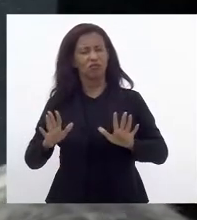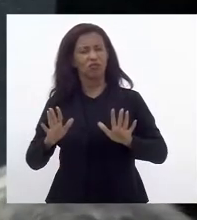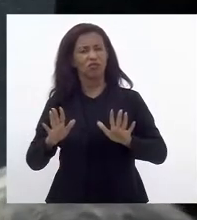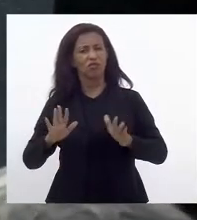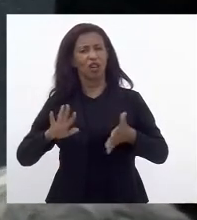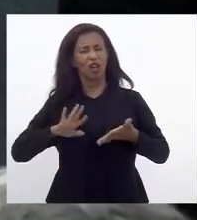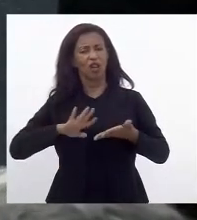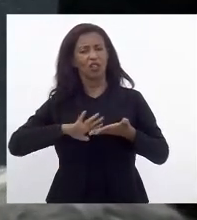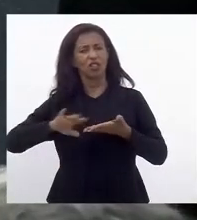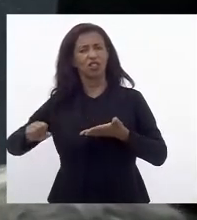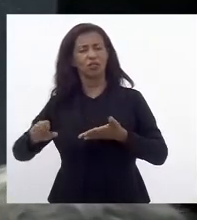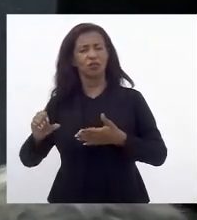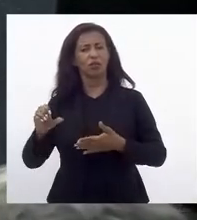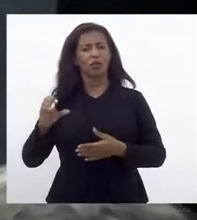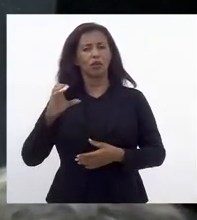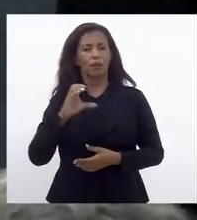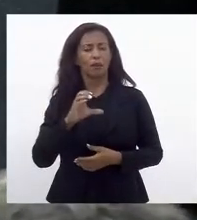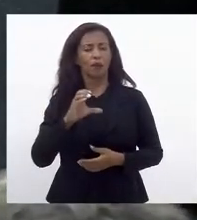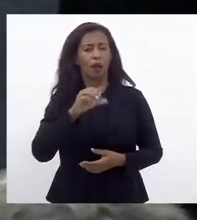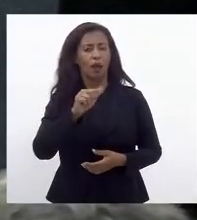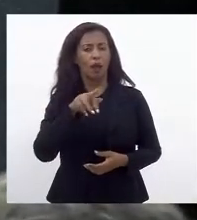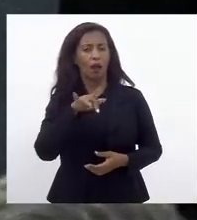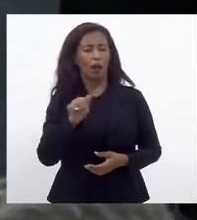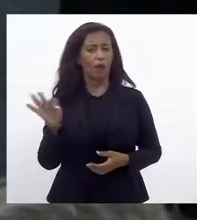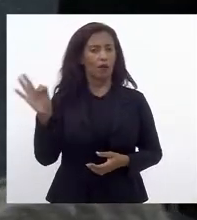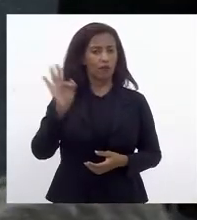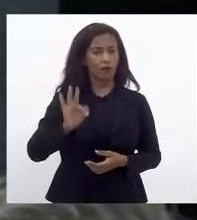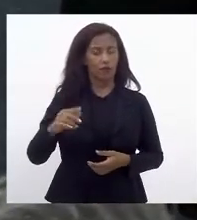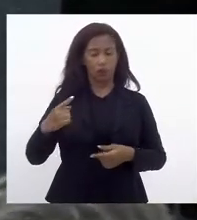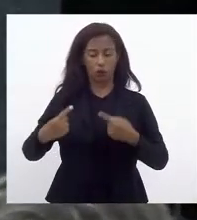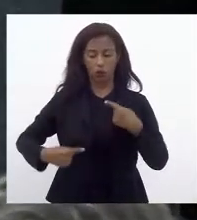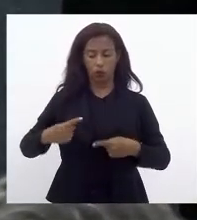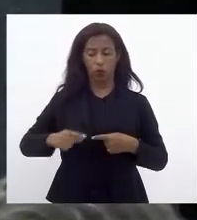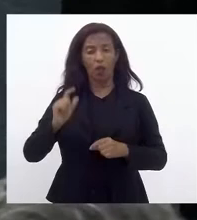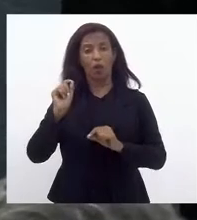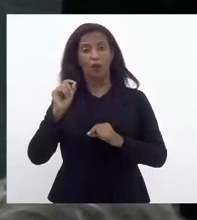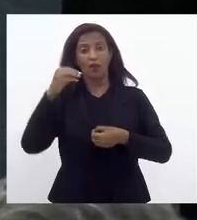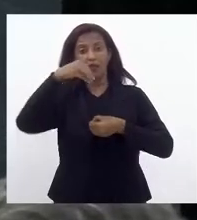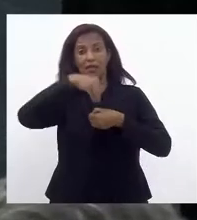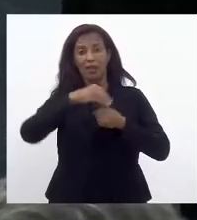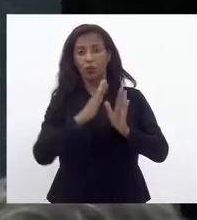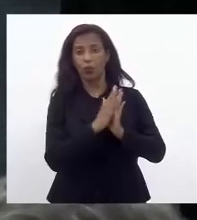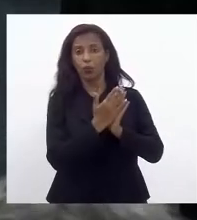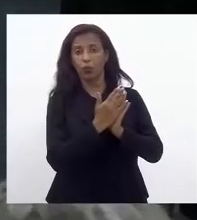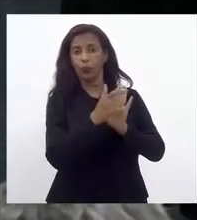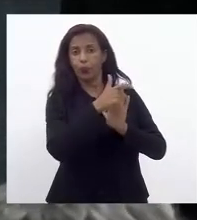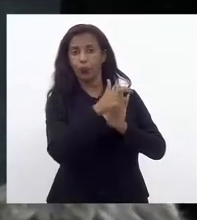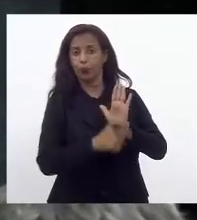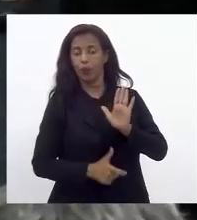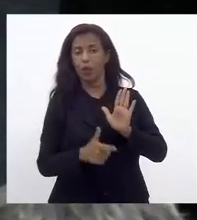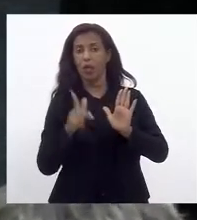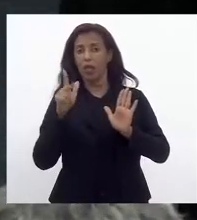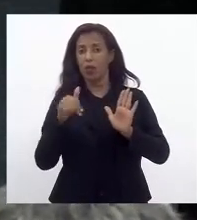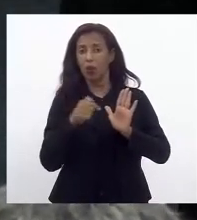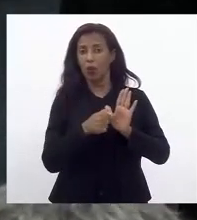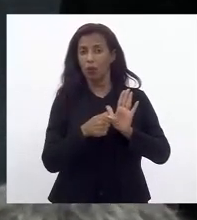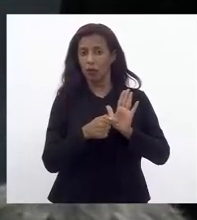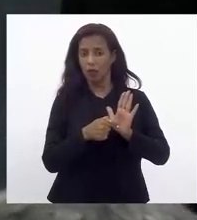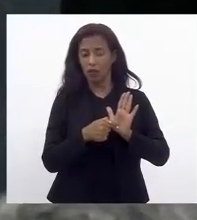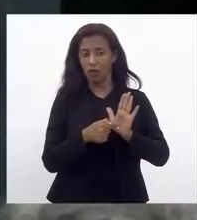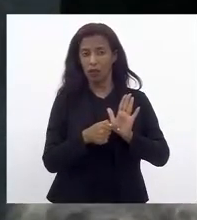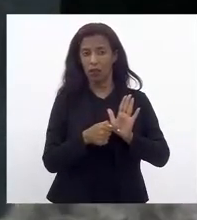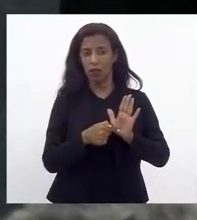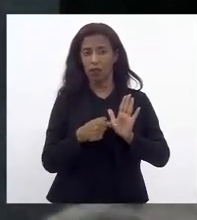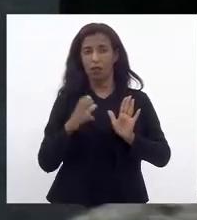instituída pela Câmara Federal, o que a gente teria que debater é o que está aqui, porque teria que ser instituído conforme a cartilha